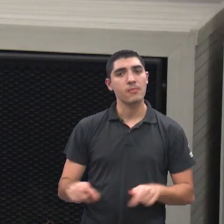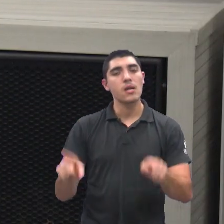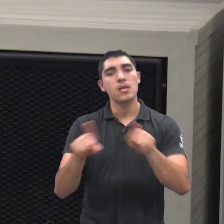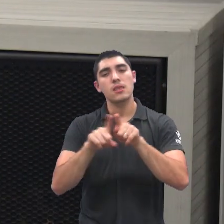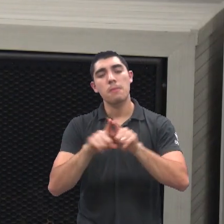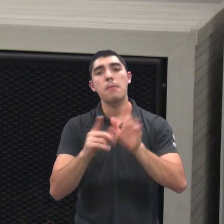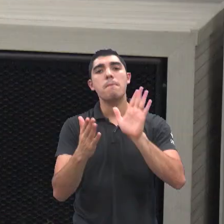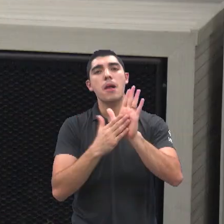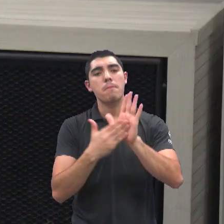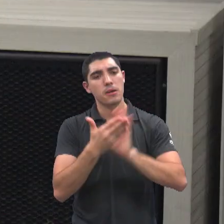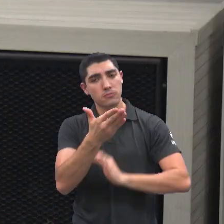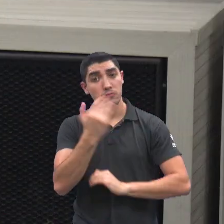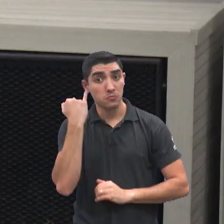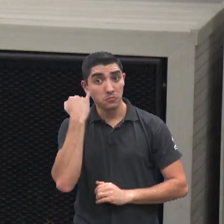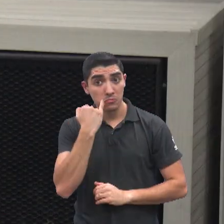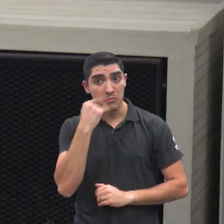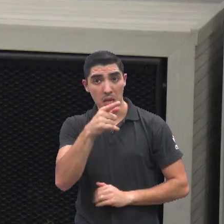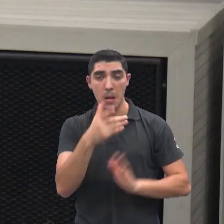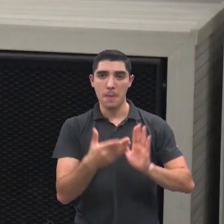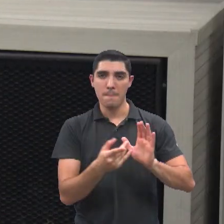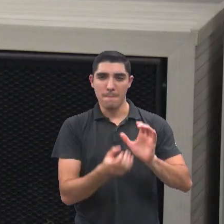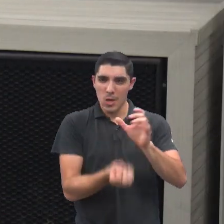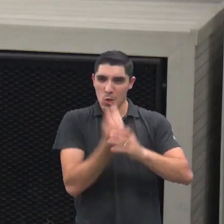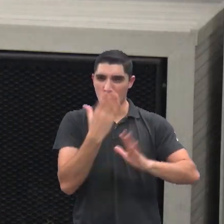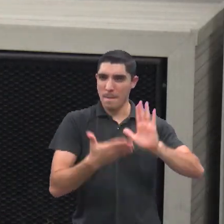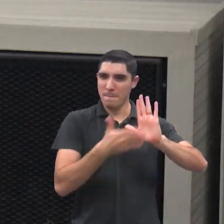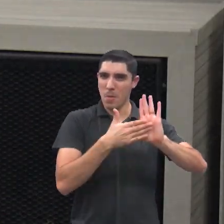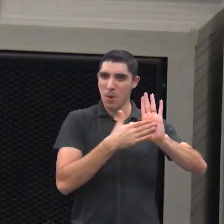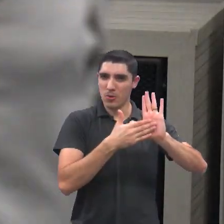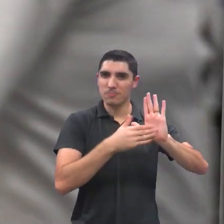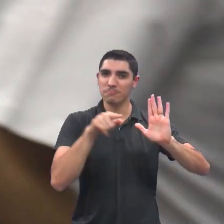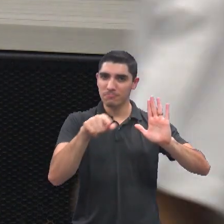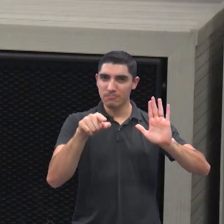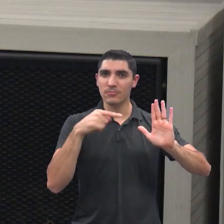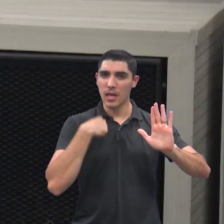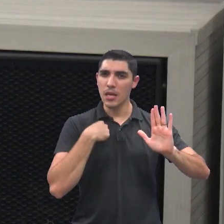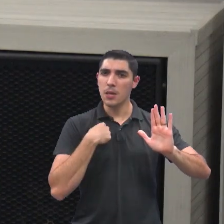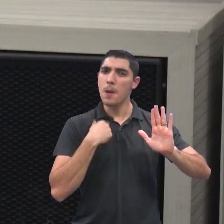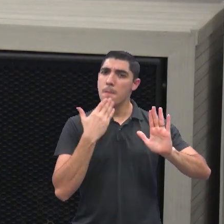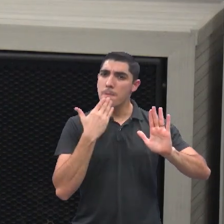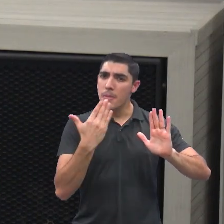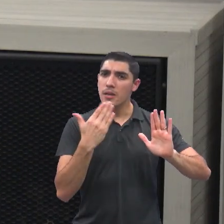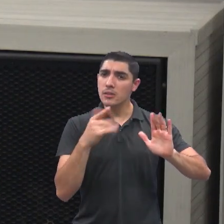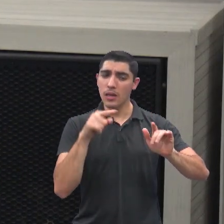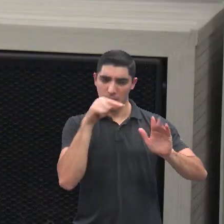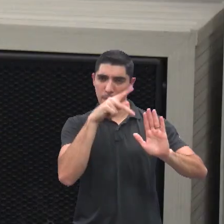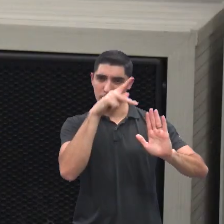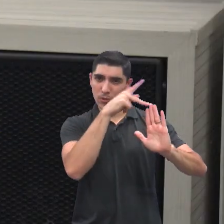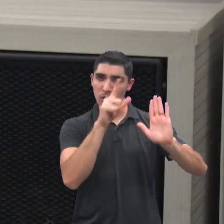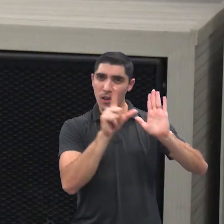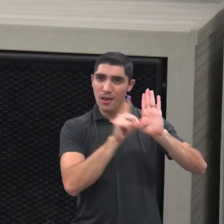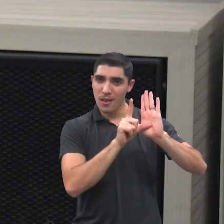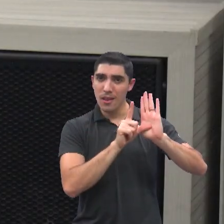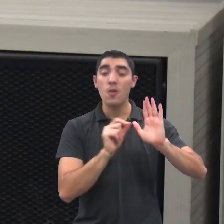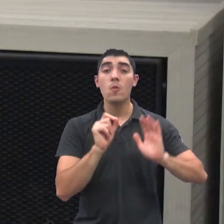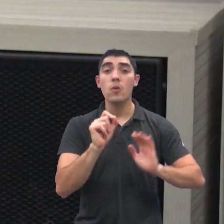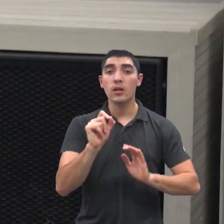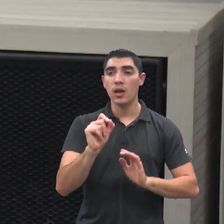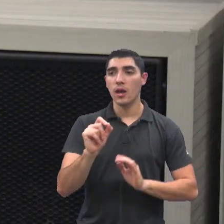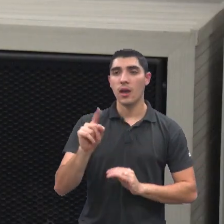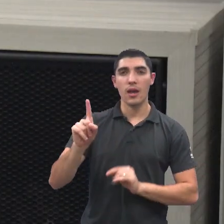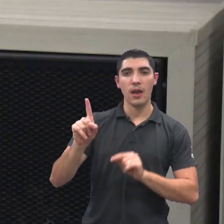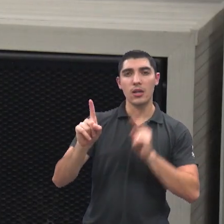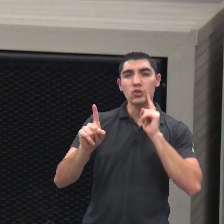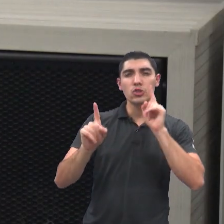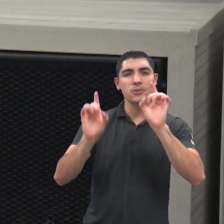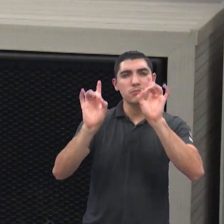líder pela propositura, onde peço aí, então, a coautoria também desse projeto de lei que inclui o Mr. Mu Festival no